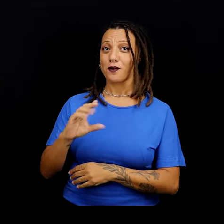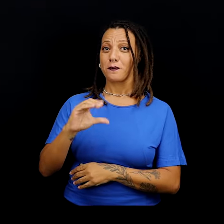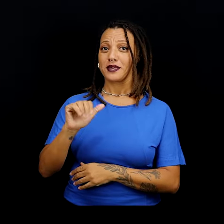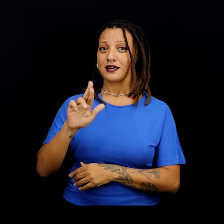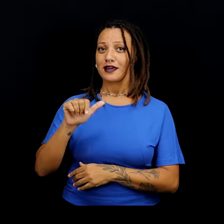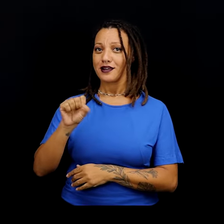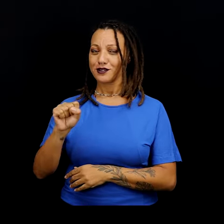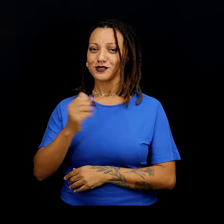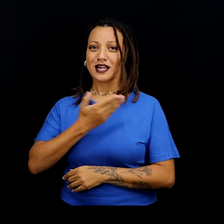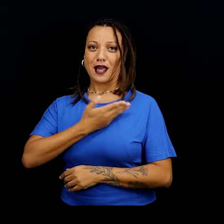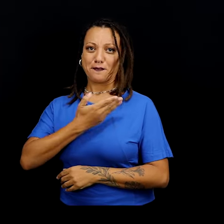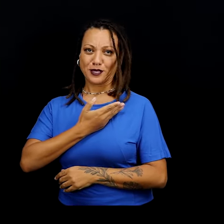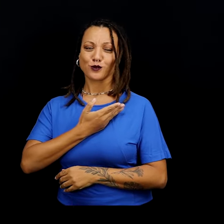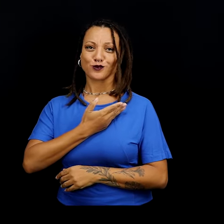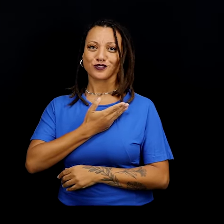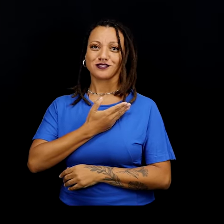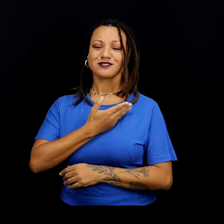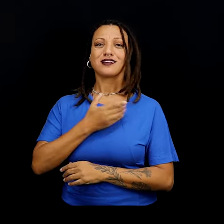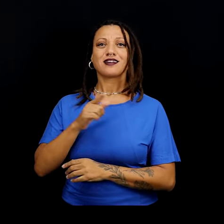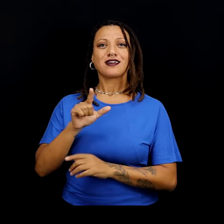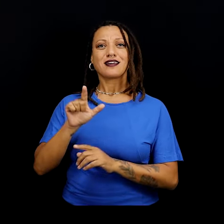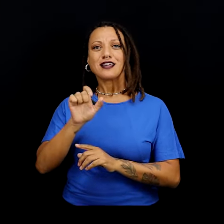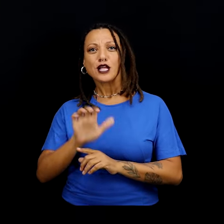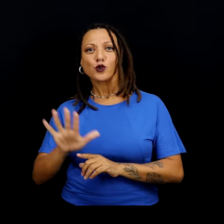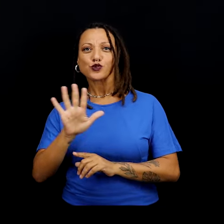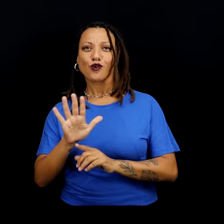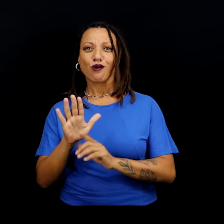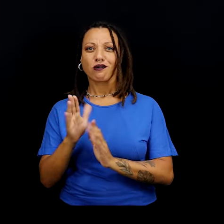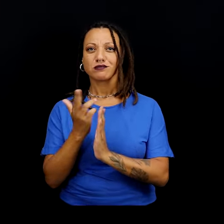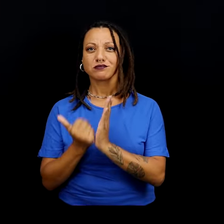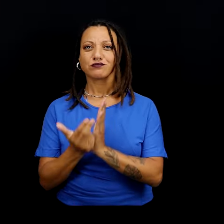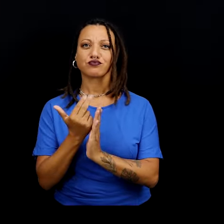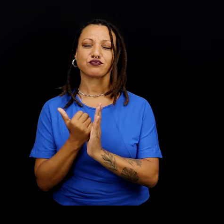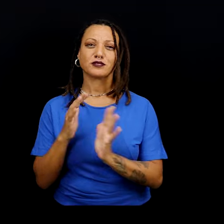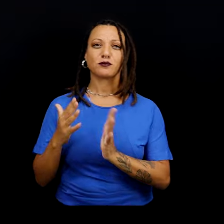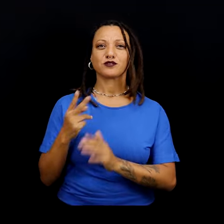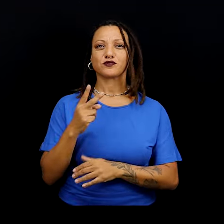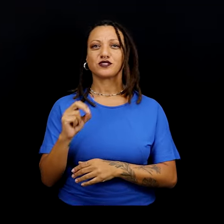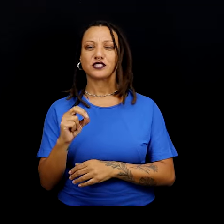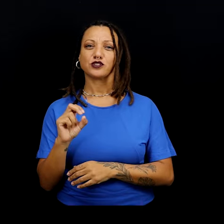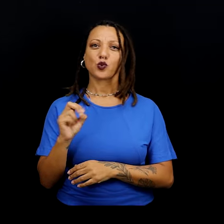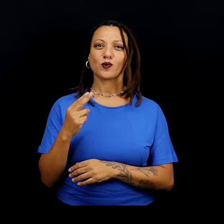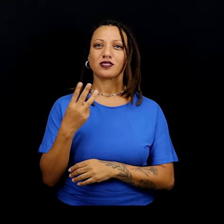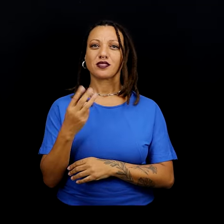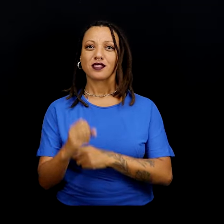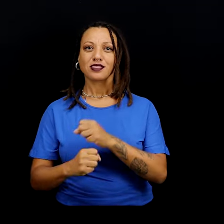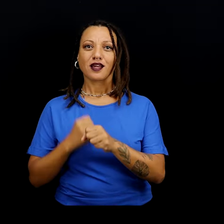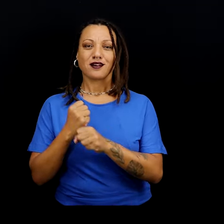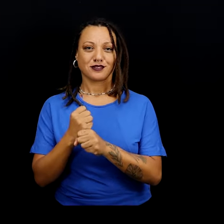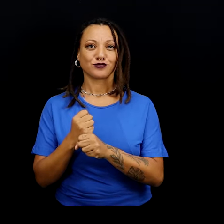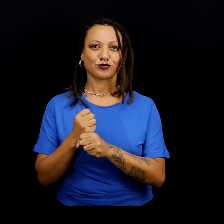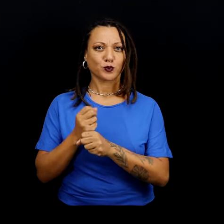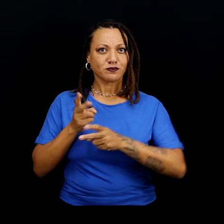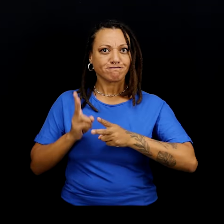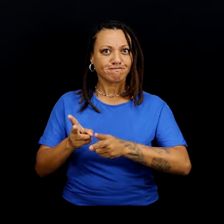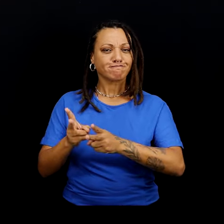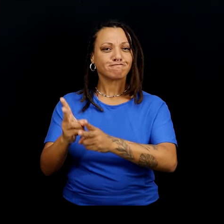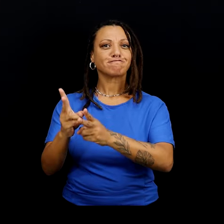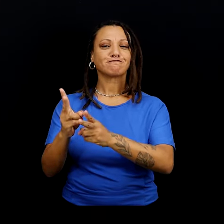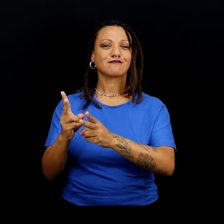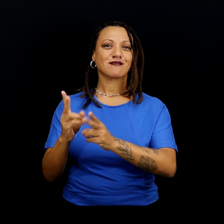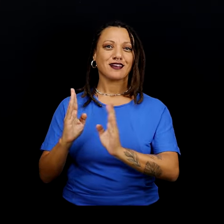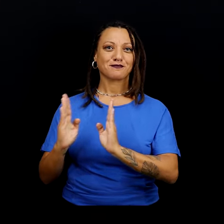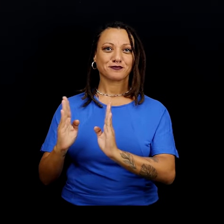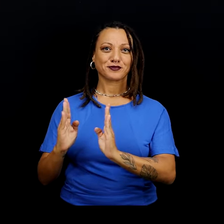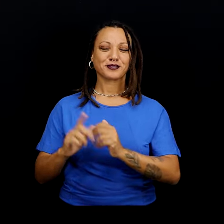chamada Caros Amigos, onde ele ilustrou por talvez 20, 30 anos, onde ele tinha uma página fixa.